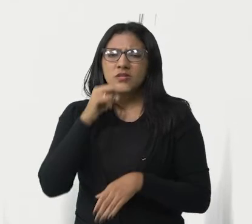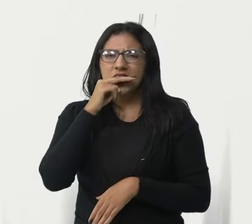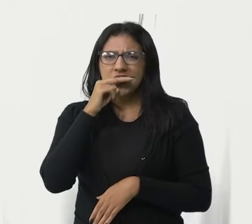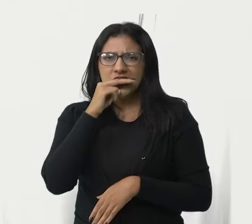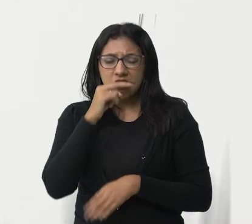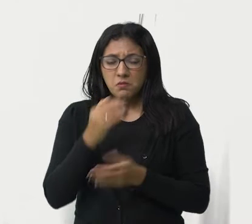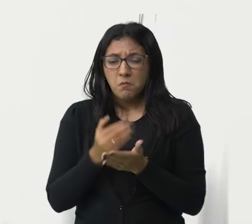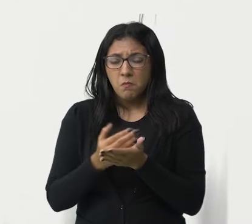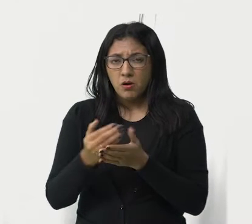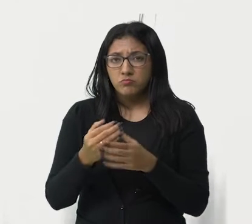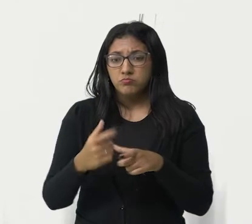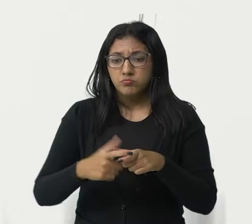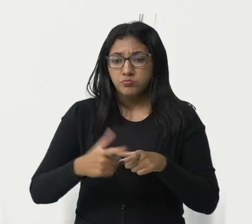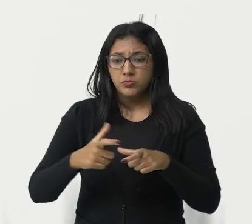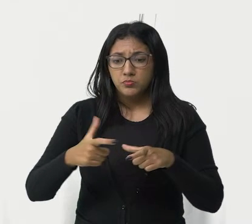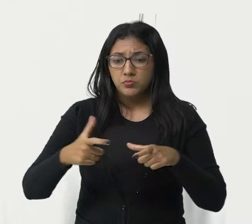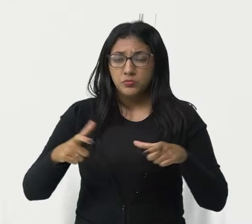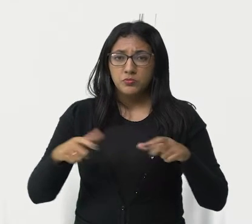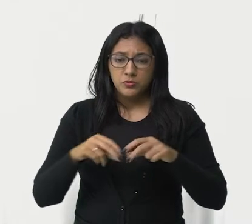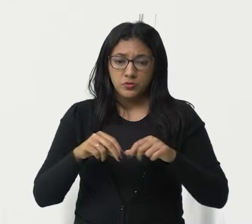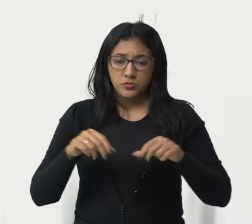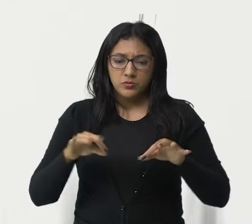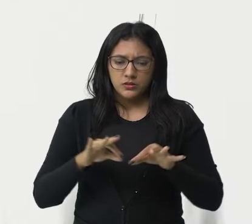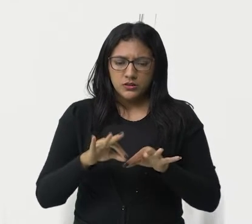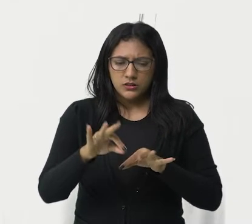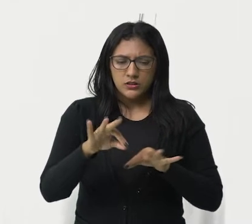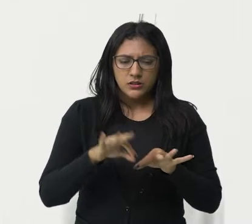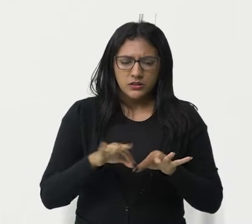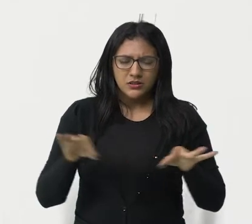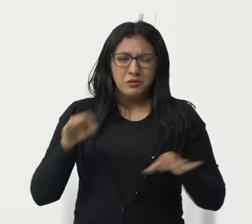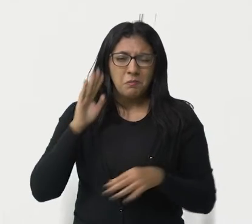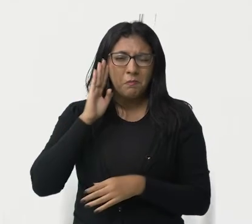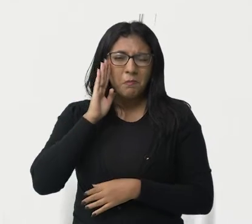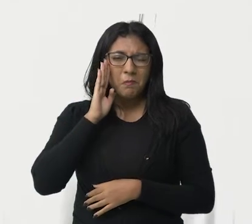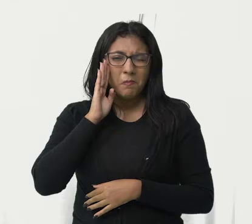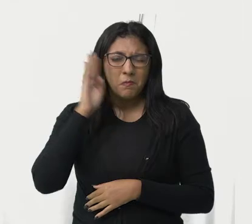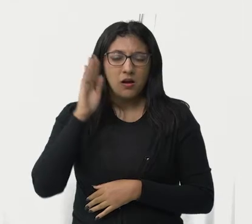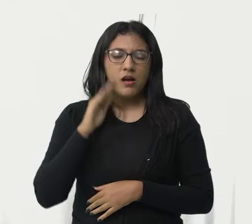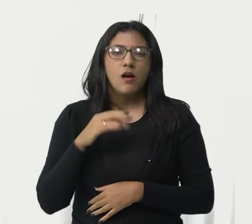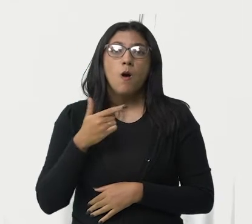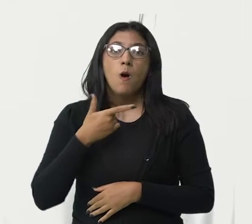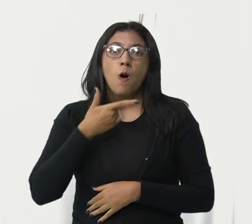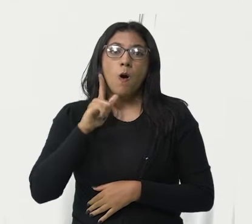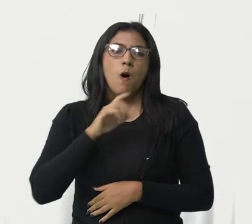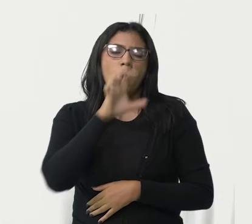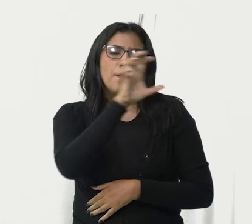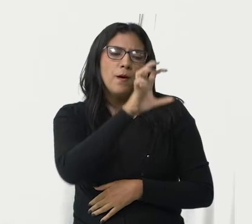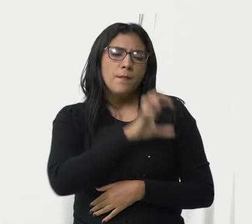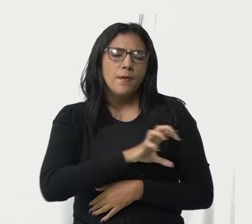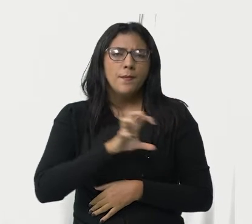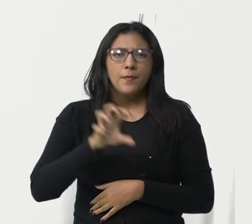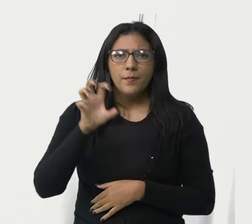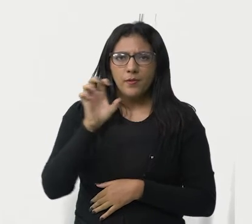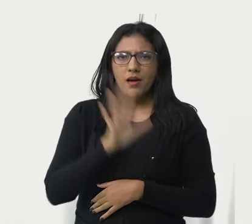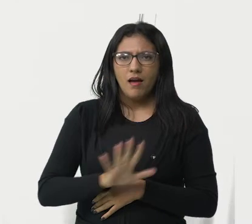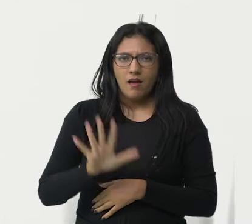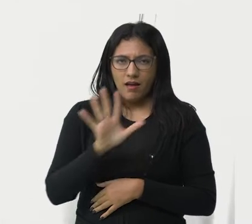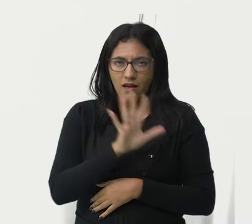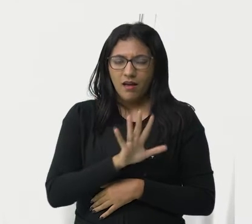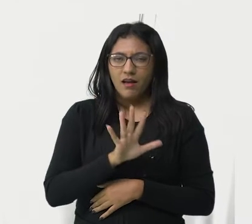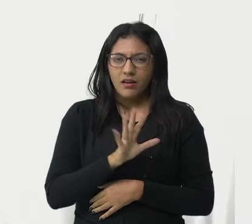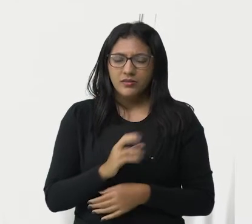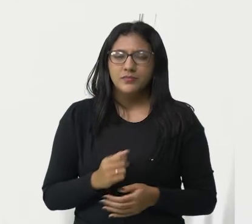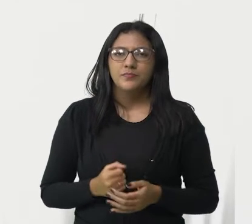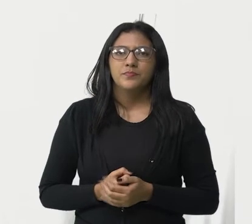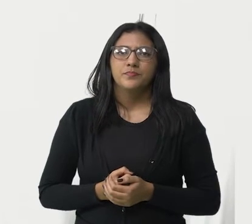expandir o território brasileiro, principalmente em direção ao interior, tá? Além da pecuária, também começam o